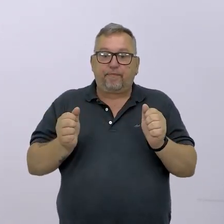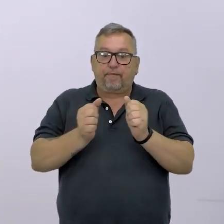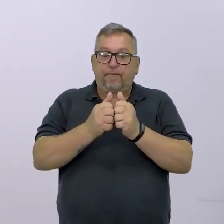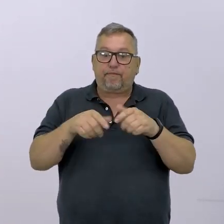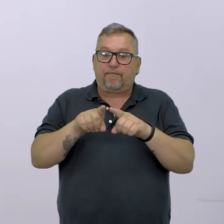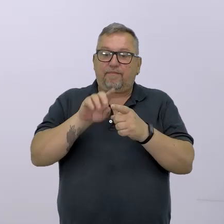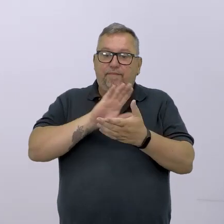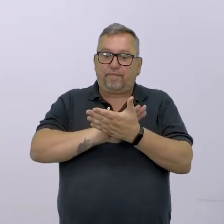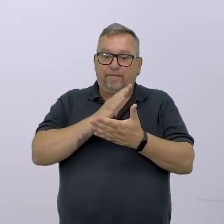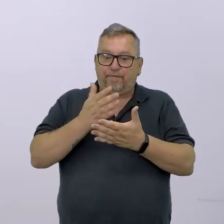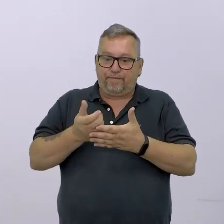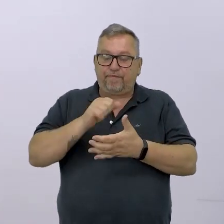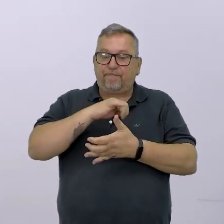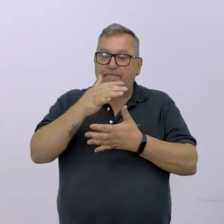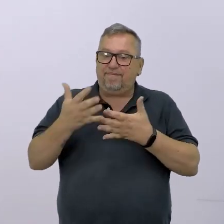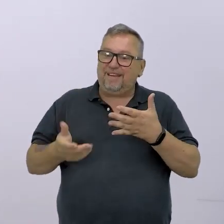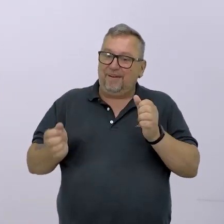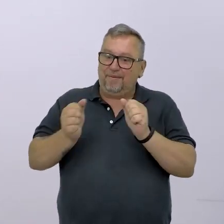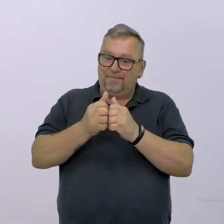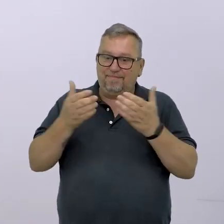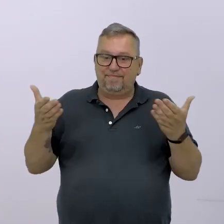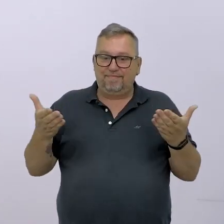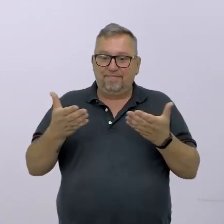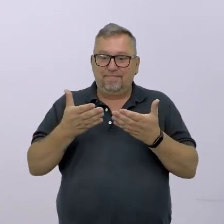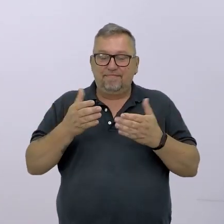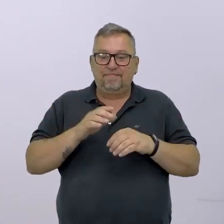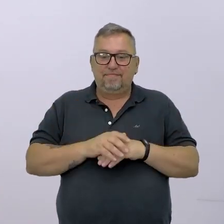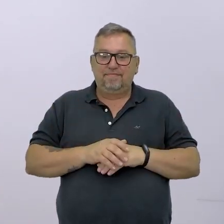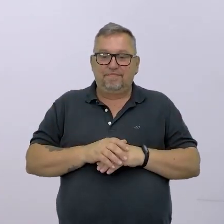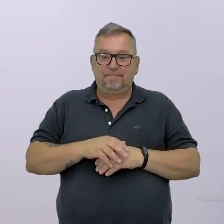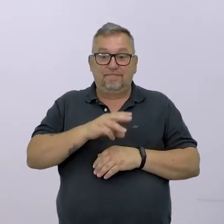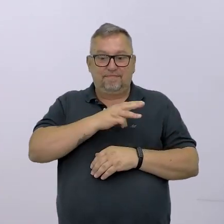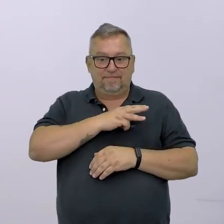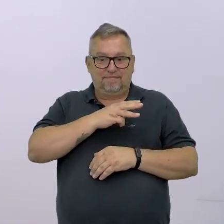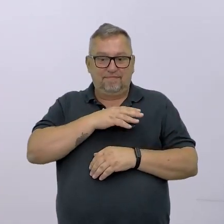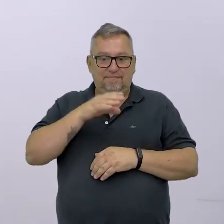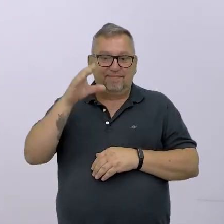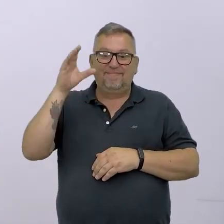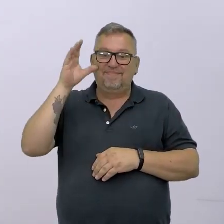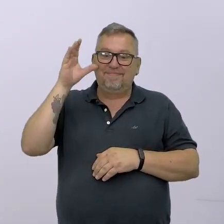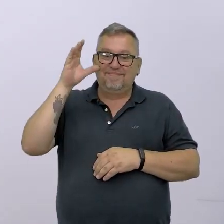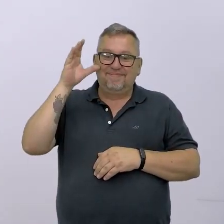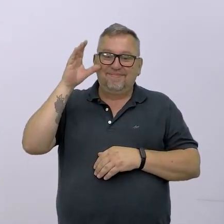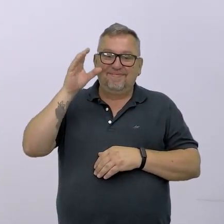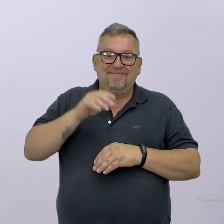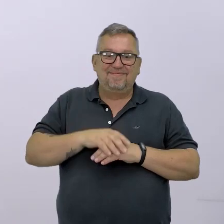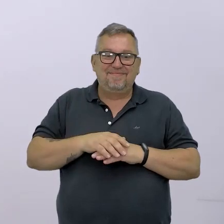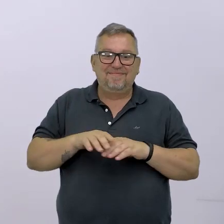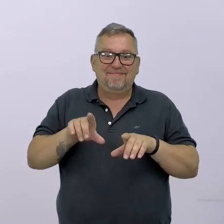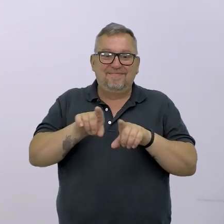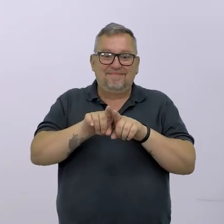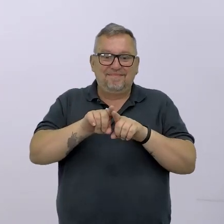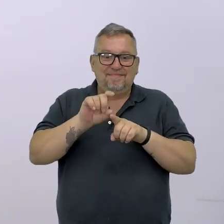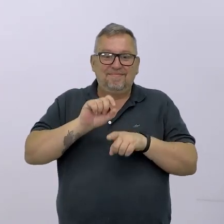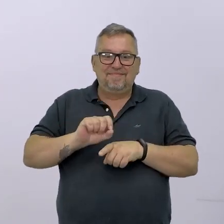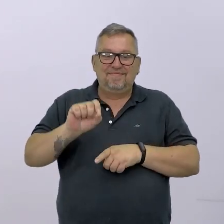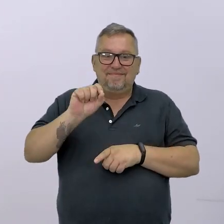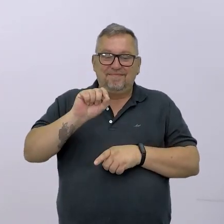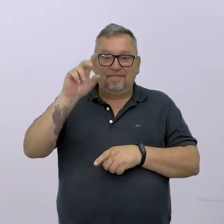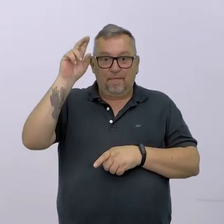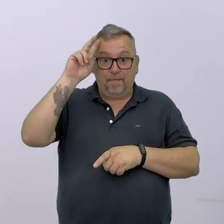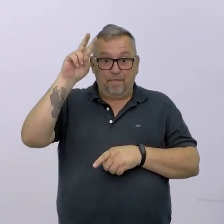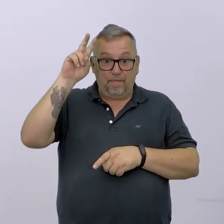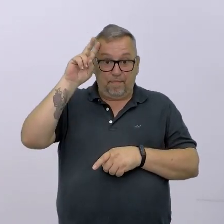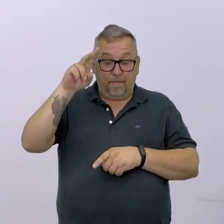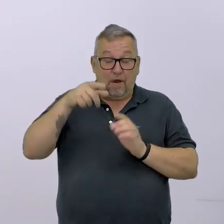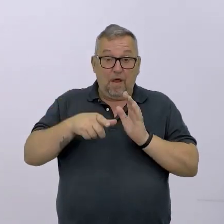os intérpretes de Libras que estão conosco hoje, que são o Sidney e a Carol. E também